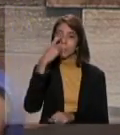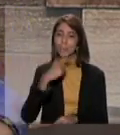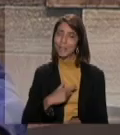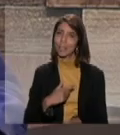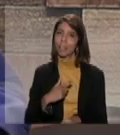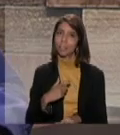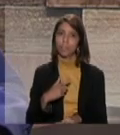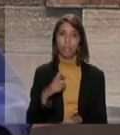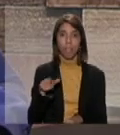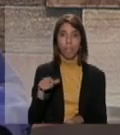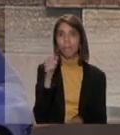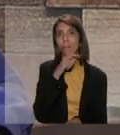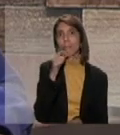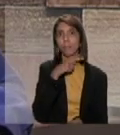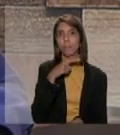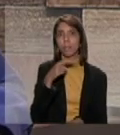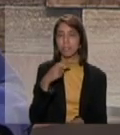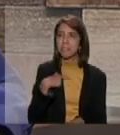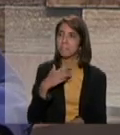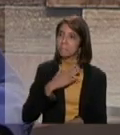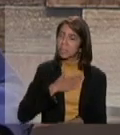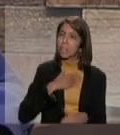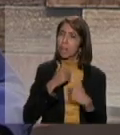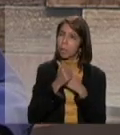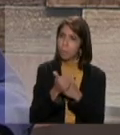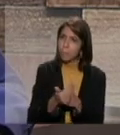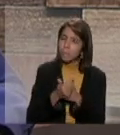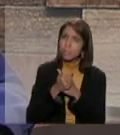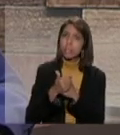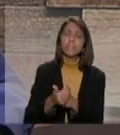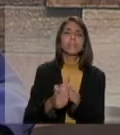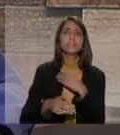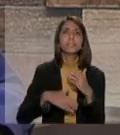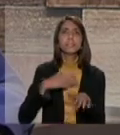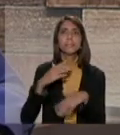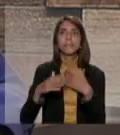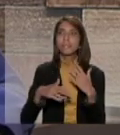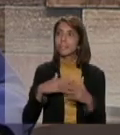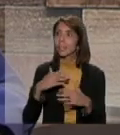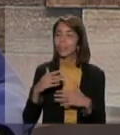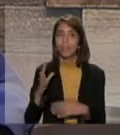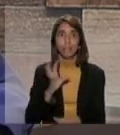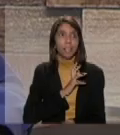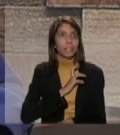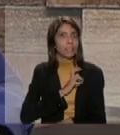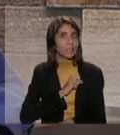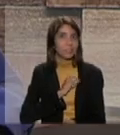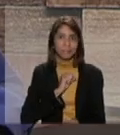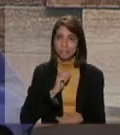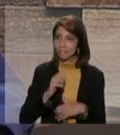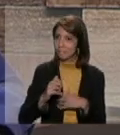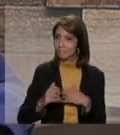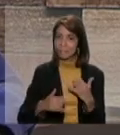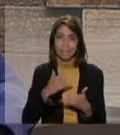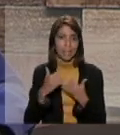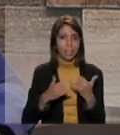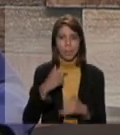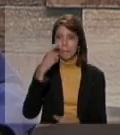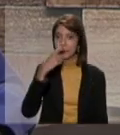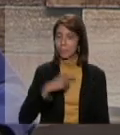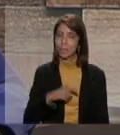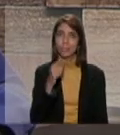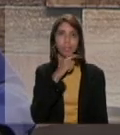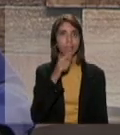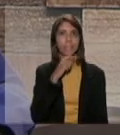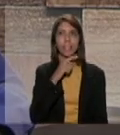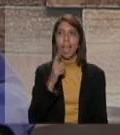esse rumo e eu fui acompanhando, ela foi fazendo, eu fui acompanhando e fui enlouquecendo, adorando essa brincadeira, que